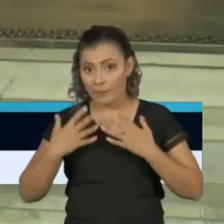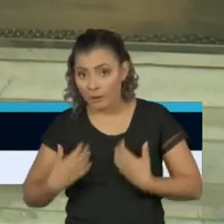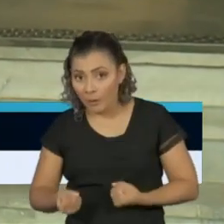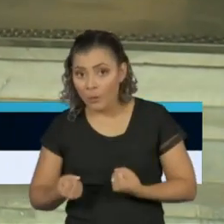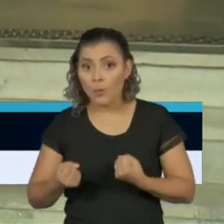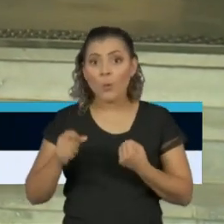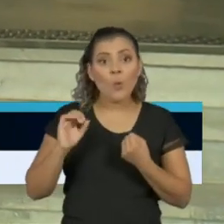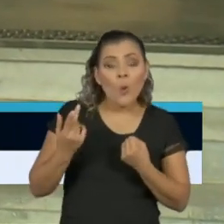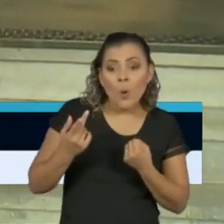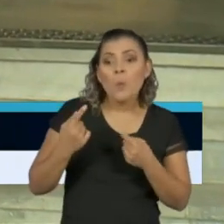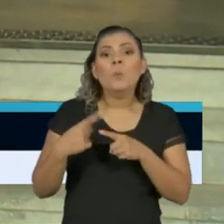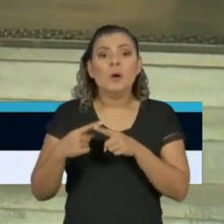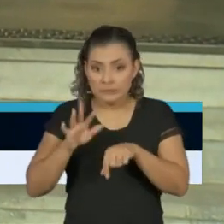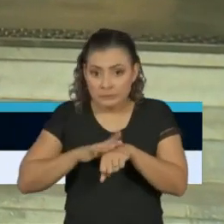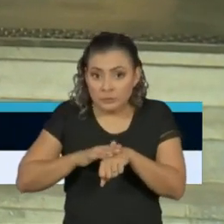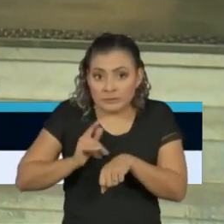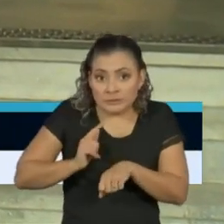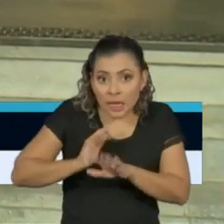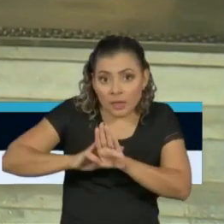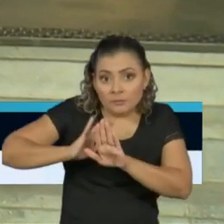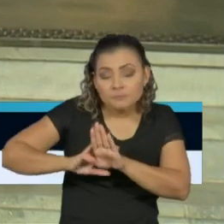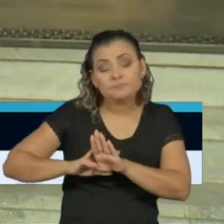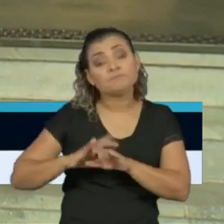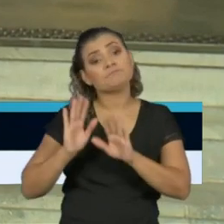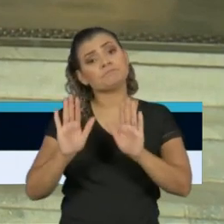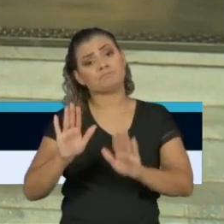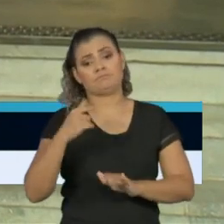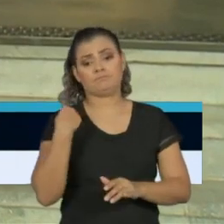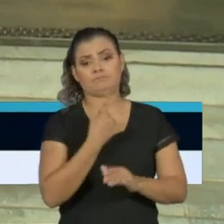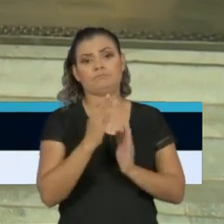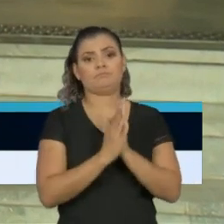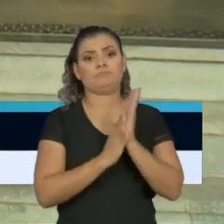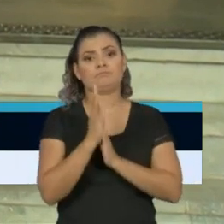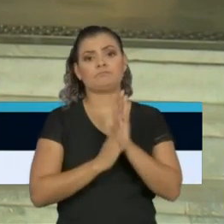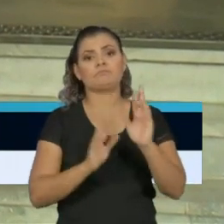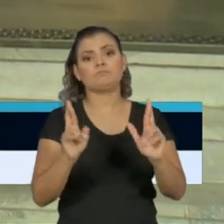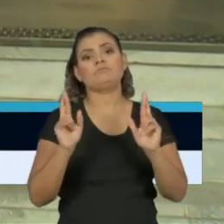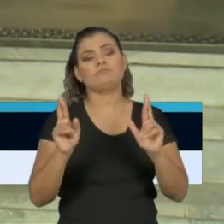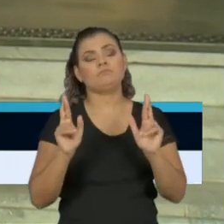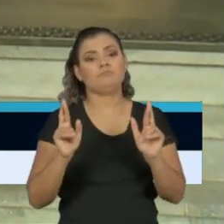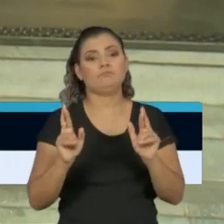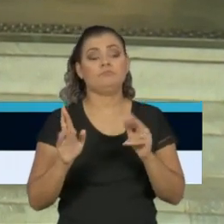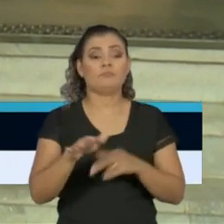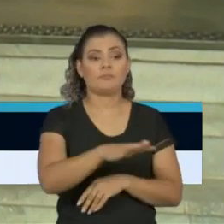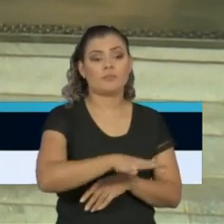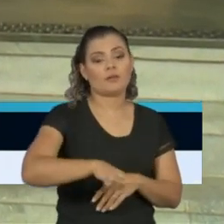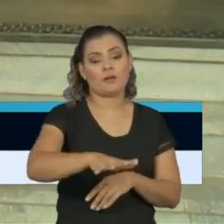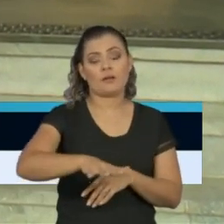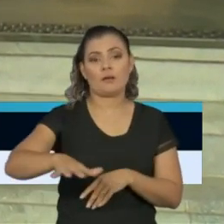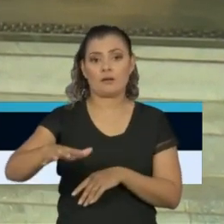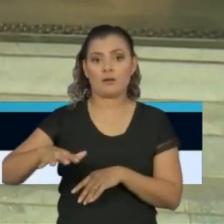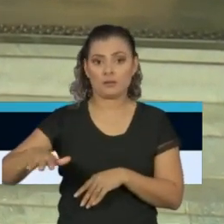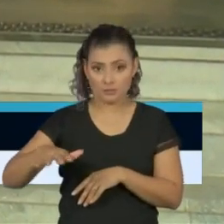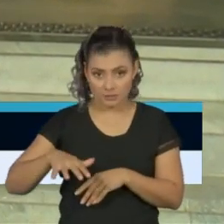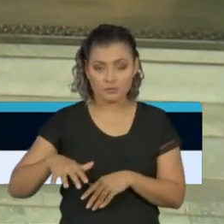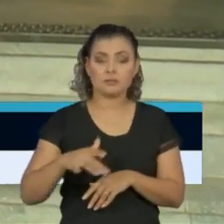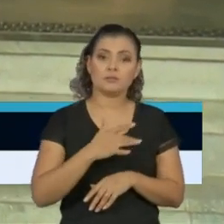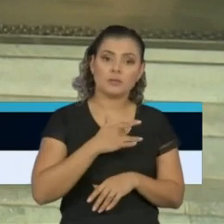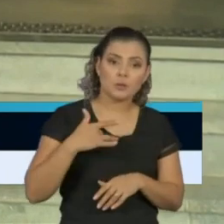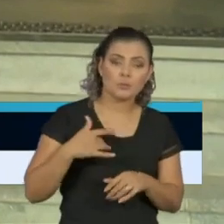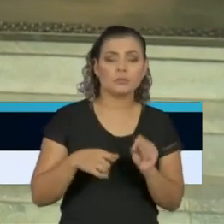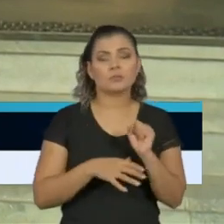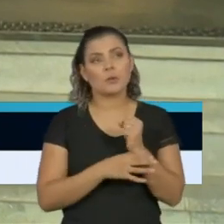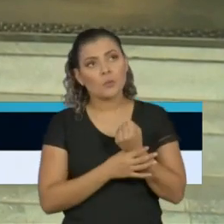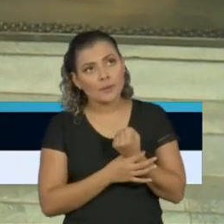da nossa expectativa, para as demais áreas, fora saúde,